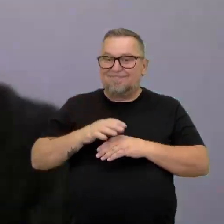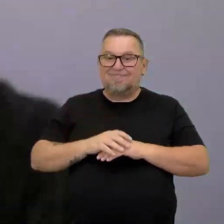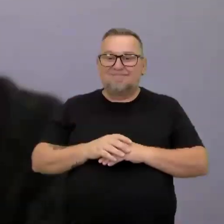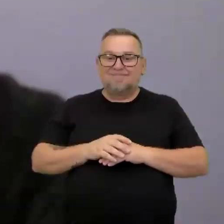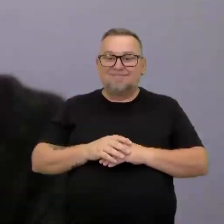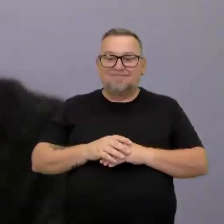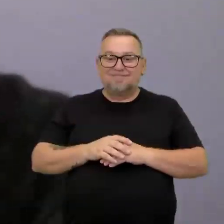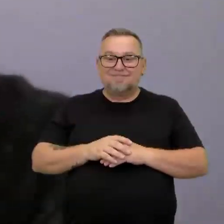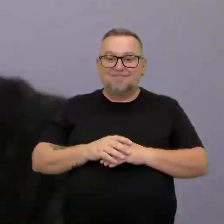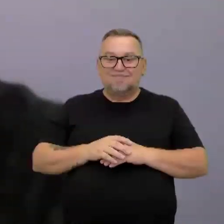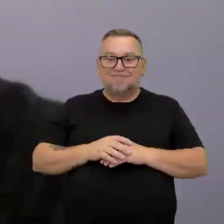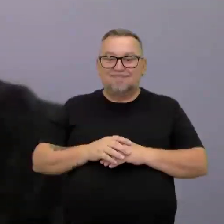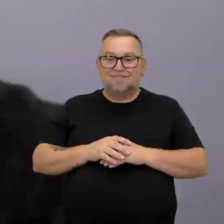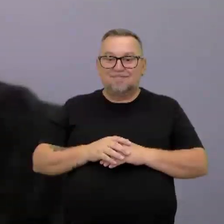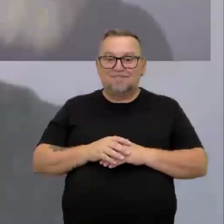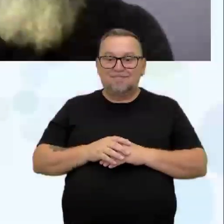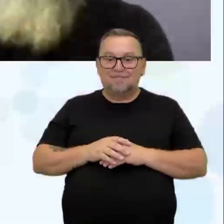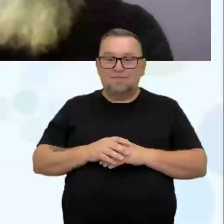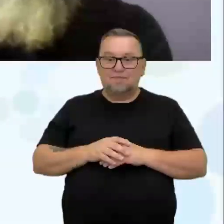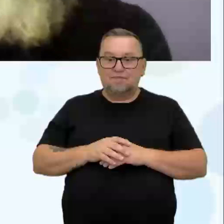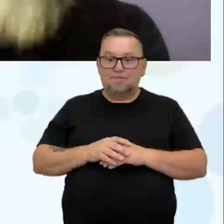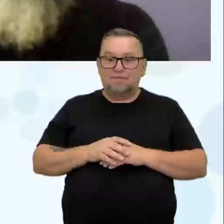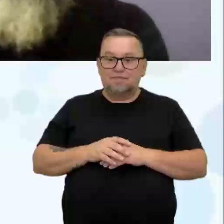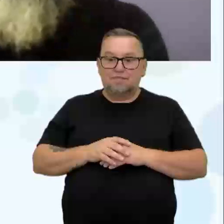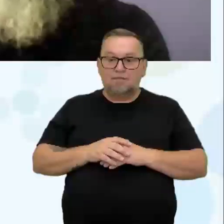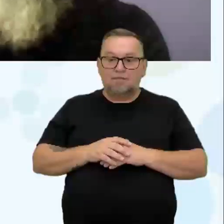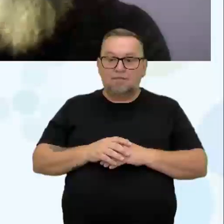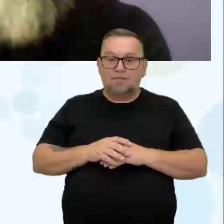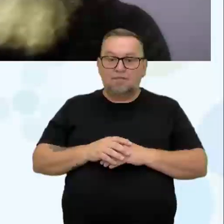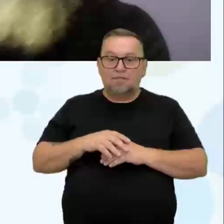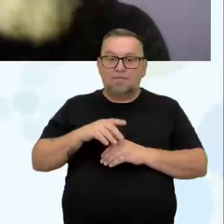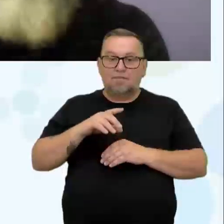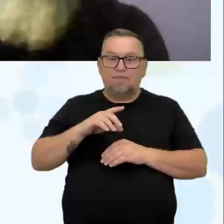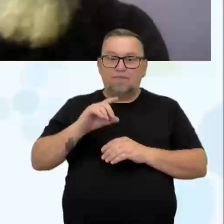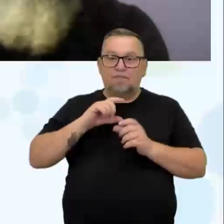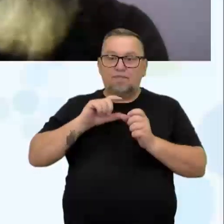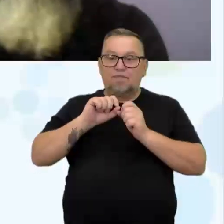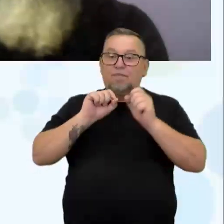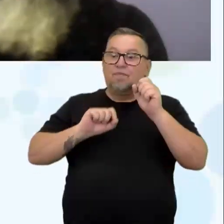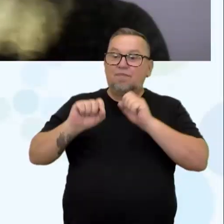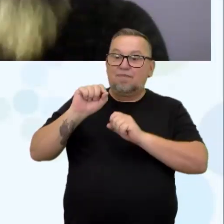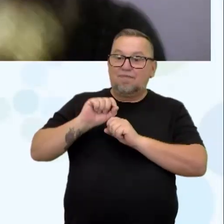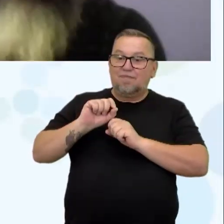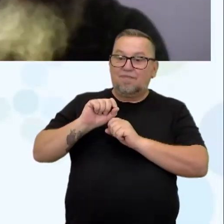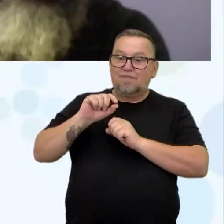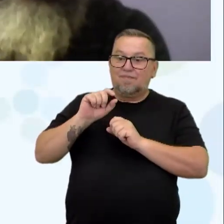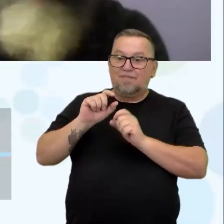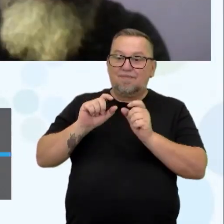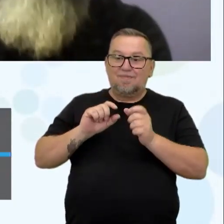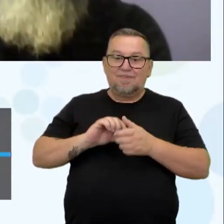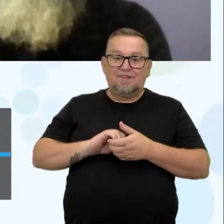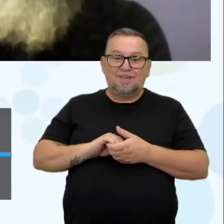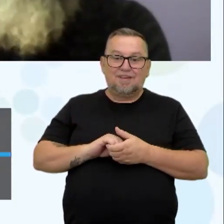olha só. Quando eu falo que não é equivalente, a palavra equivalente, né?